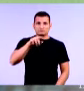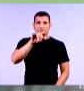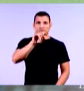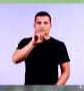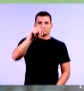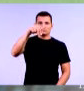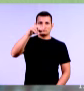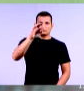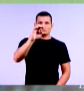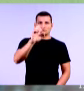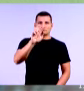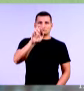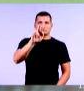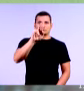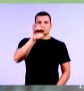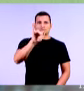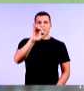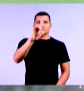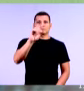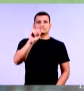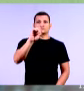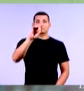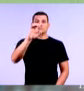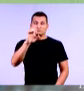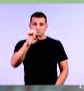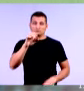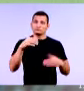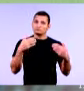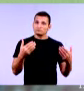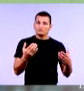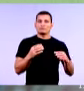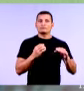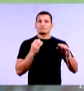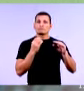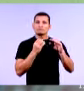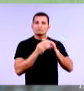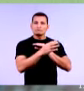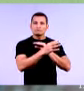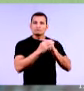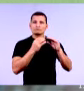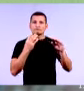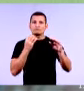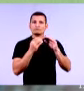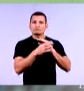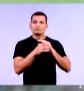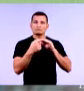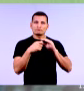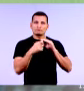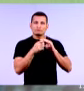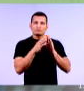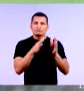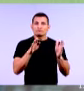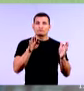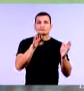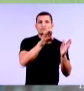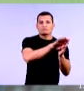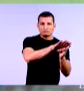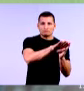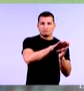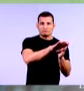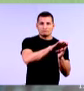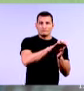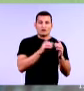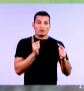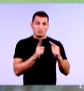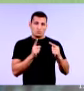Né? Bom, os dados devem chegar ao destino da mesma forma como foram